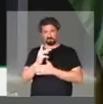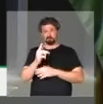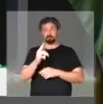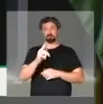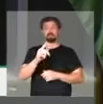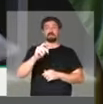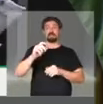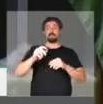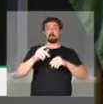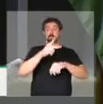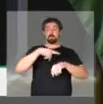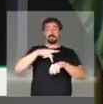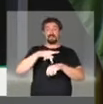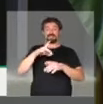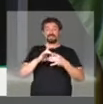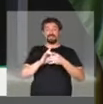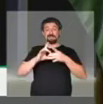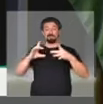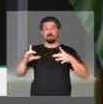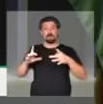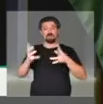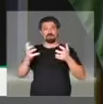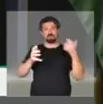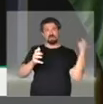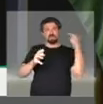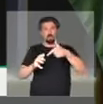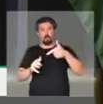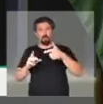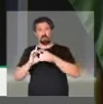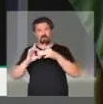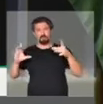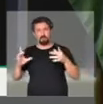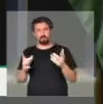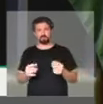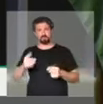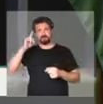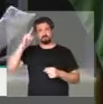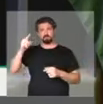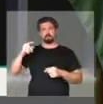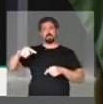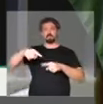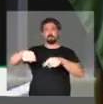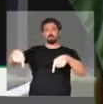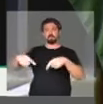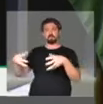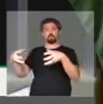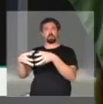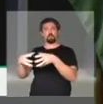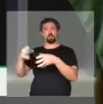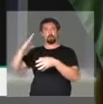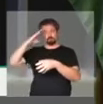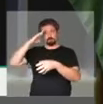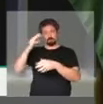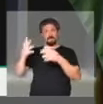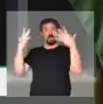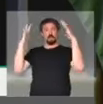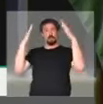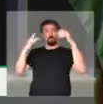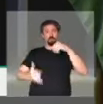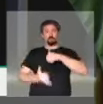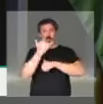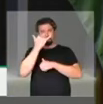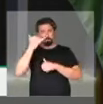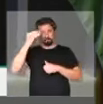Estado Democrático atenta contra a democracia, mandando que nos quartéis se comemore a ditadura. Isto pode